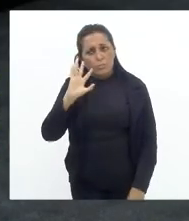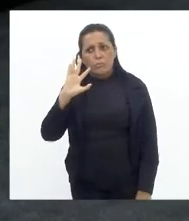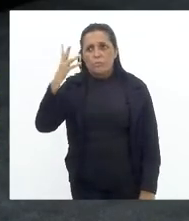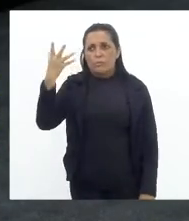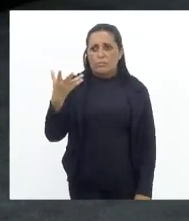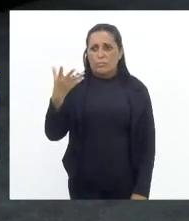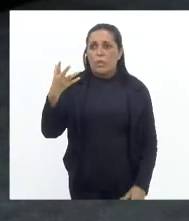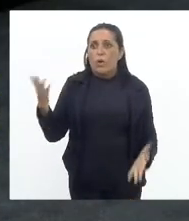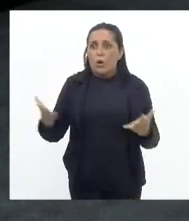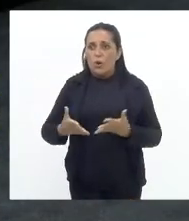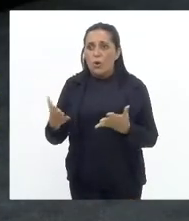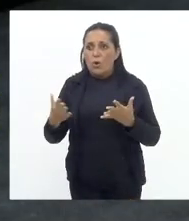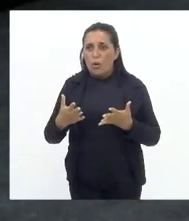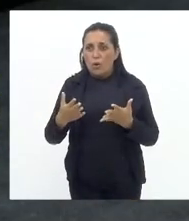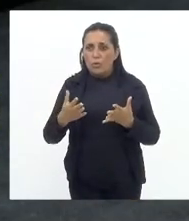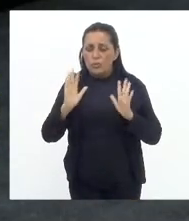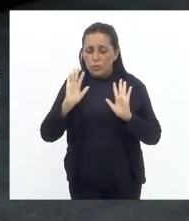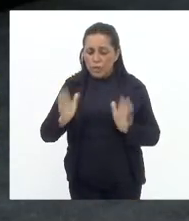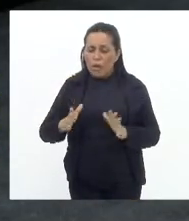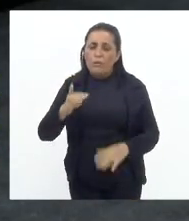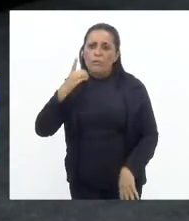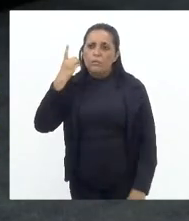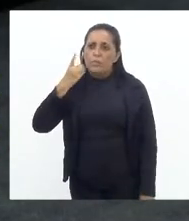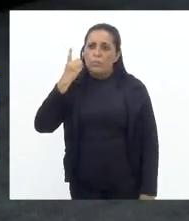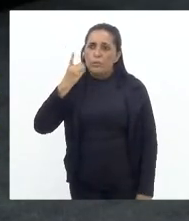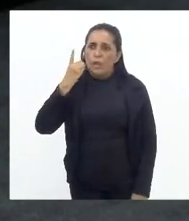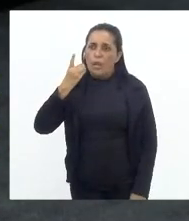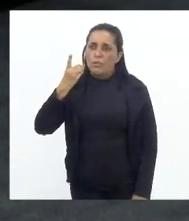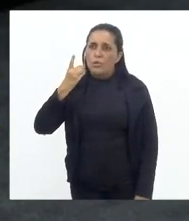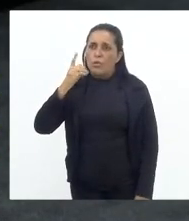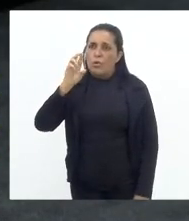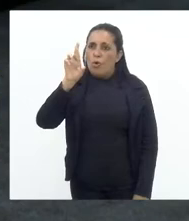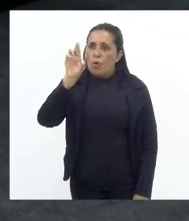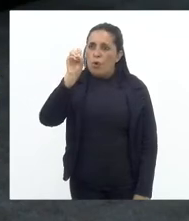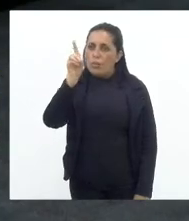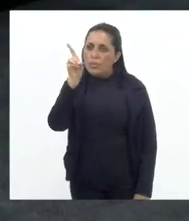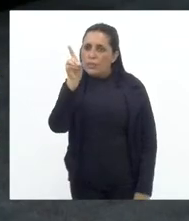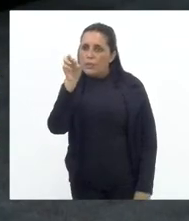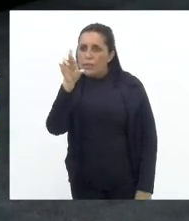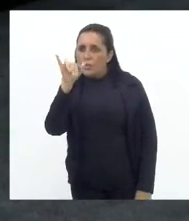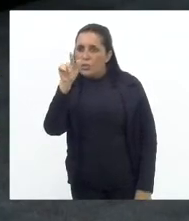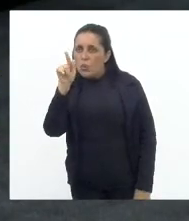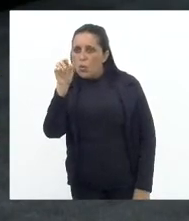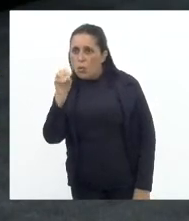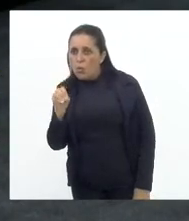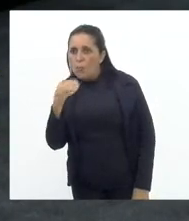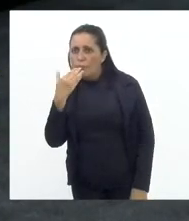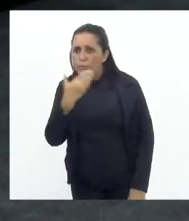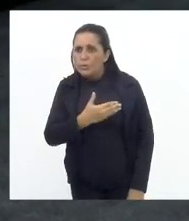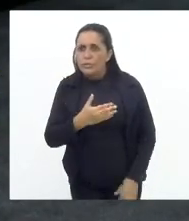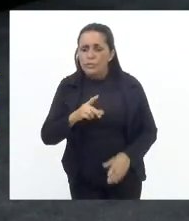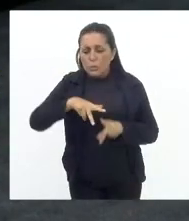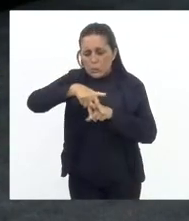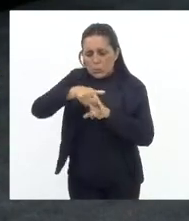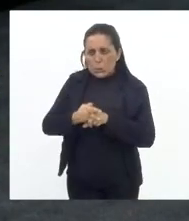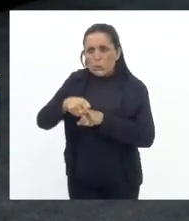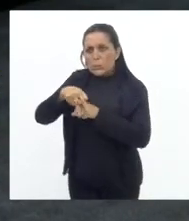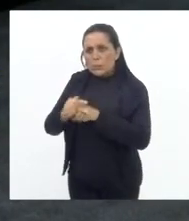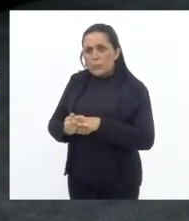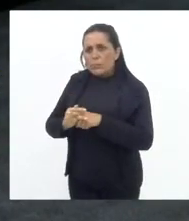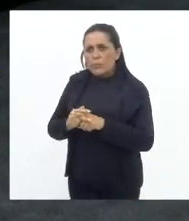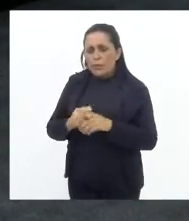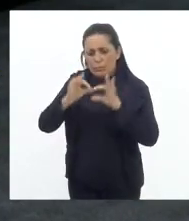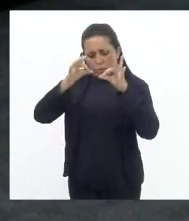hoje encaminhamos Deputado Rodrigo Amorim o Ministério Público pedindo um ajuste de Conduta